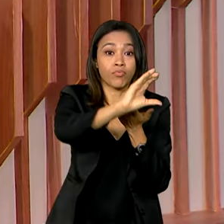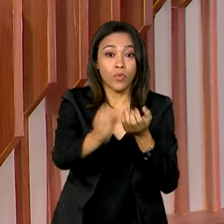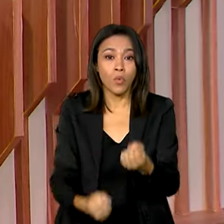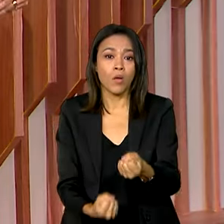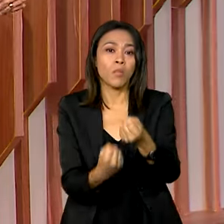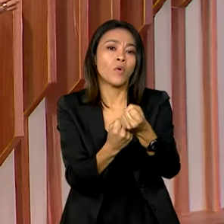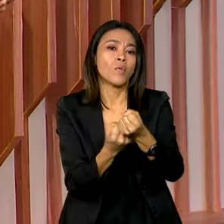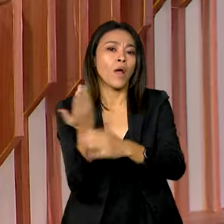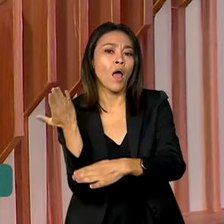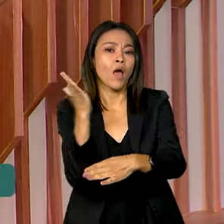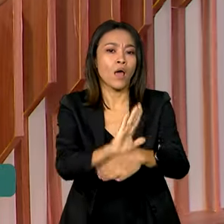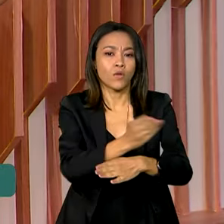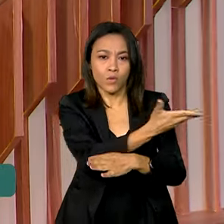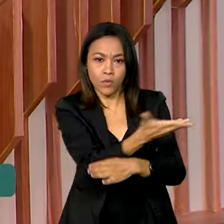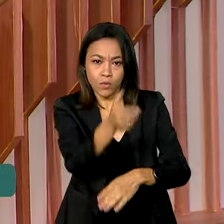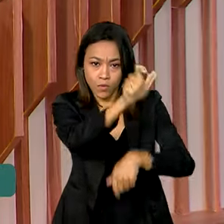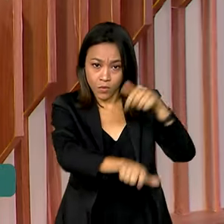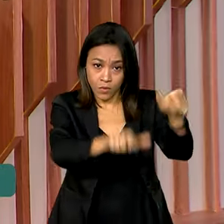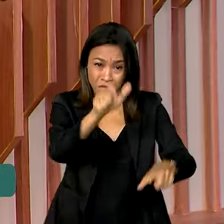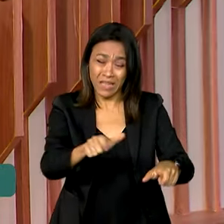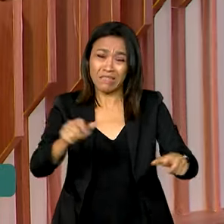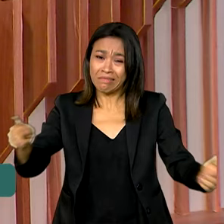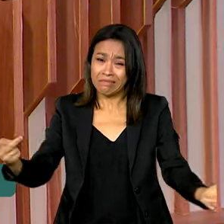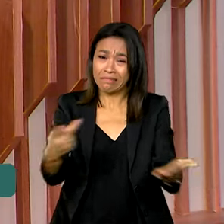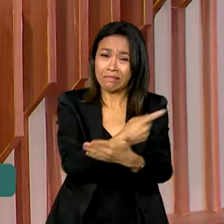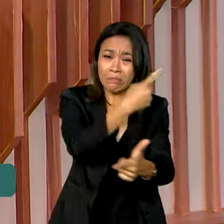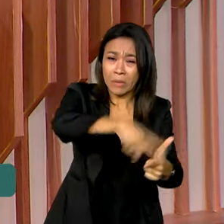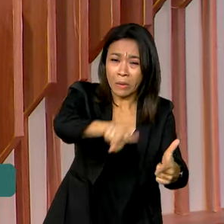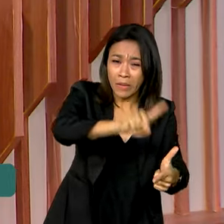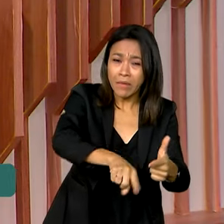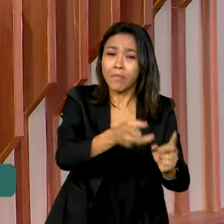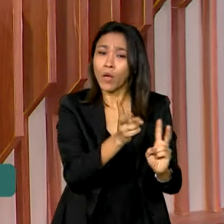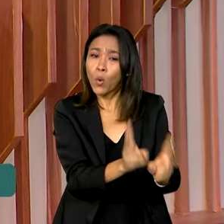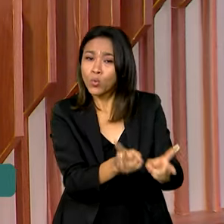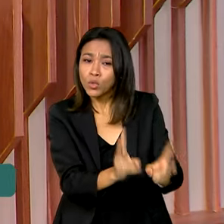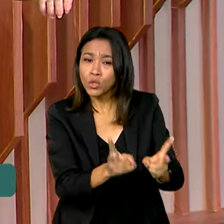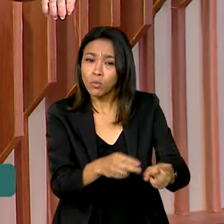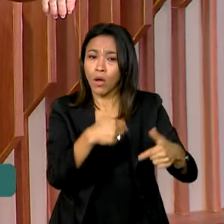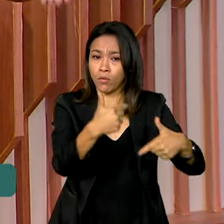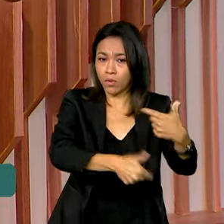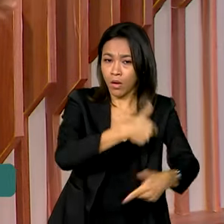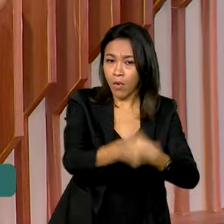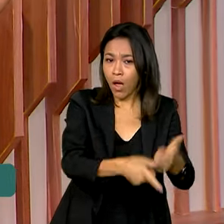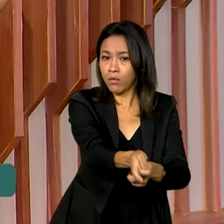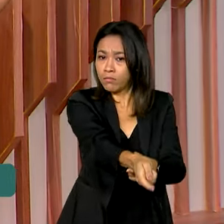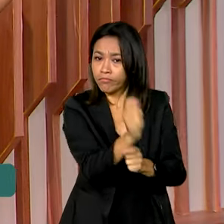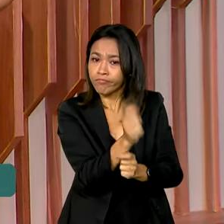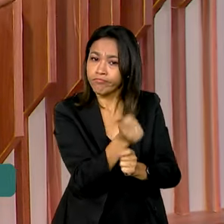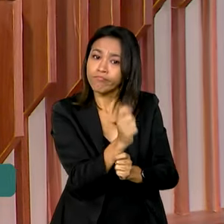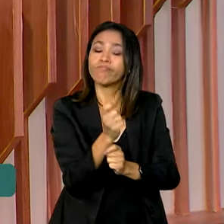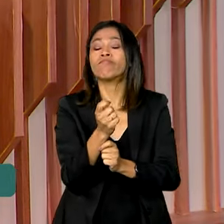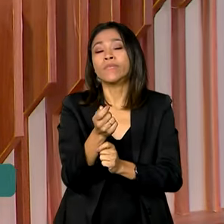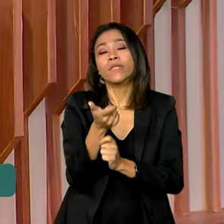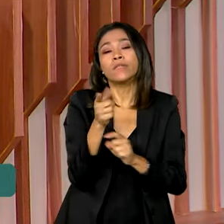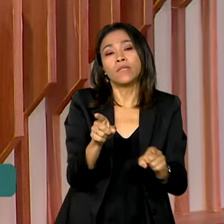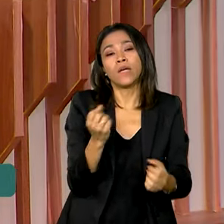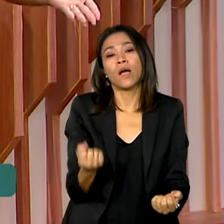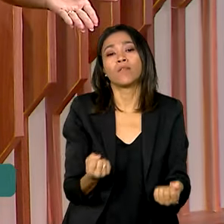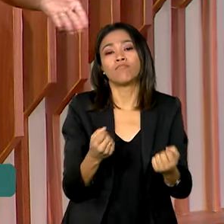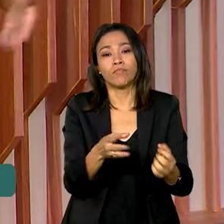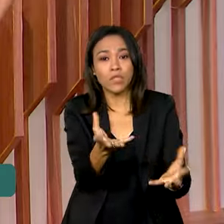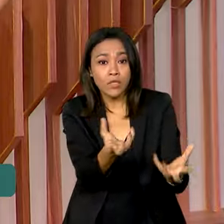socorrer pescadores que enfrentam aí problemas para manter as atividades e garantir o sustento das famílias em meio à